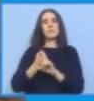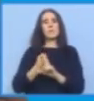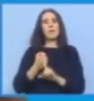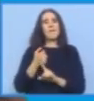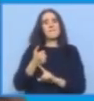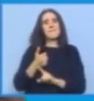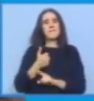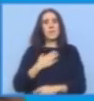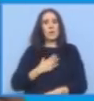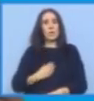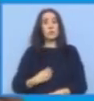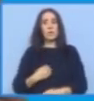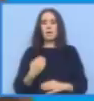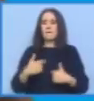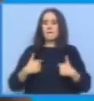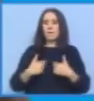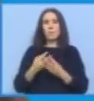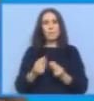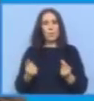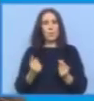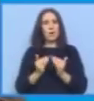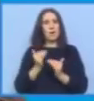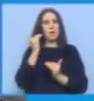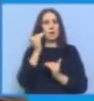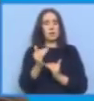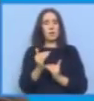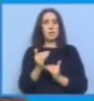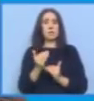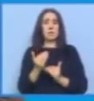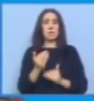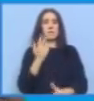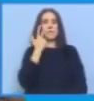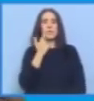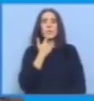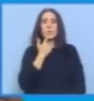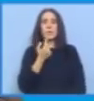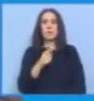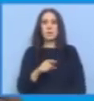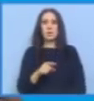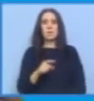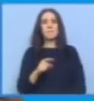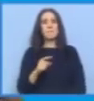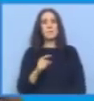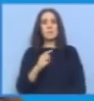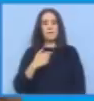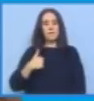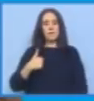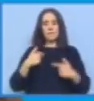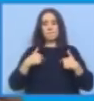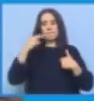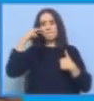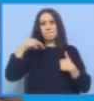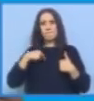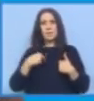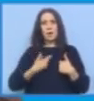a superar-se, não é? A transcender-se e a viver intensamente um encontro consigo, com os outros e